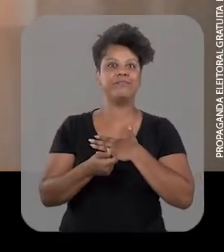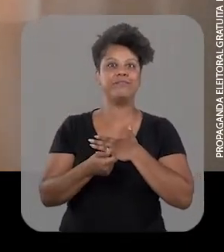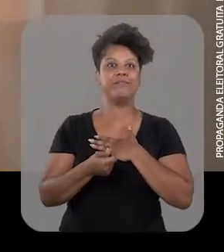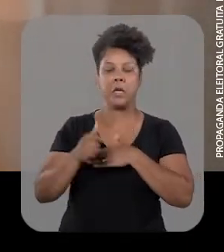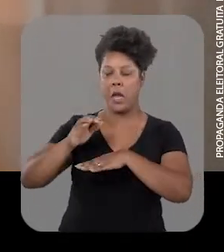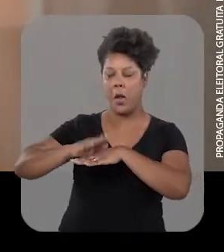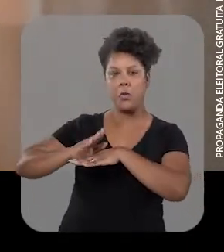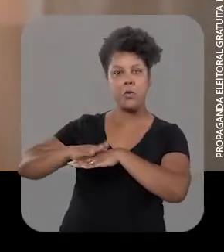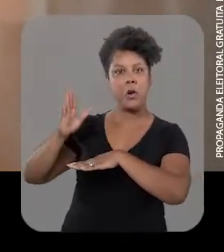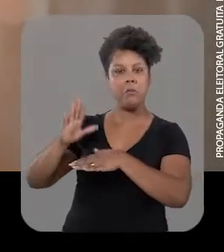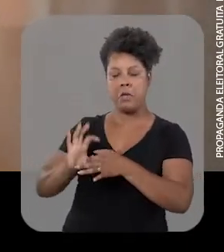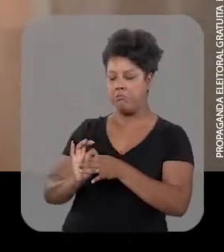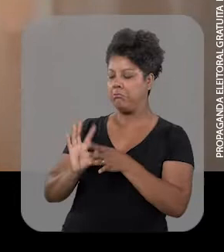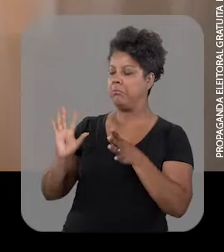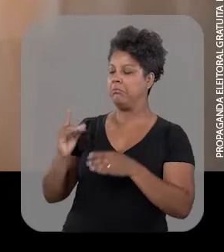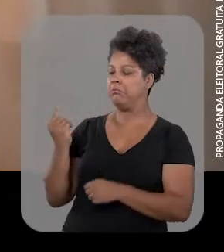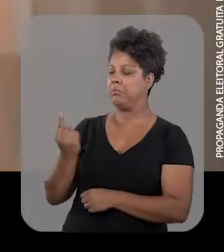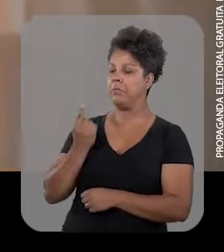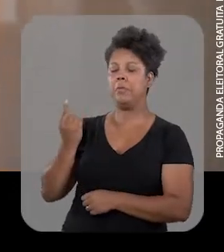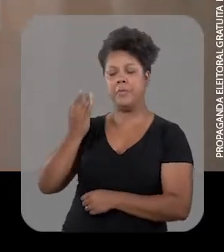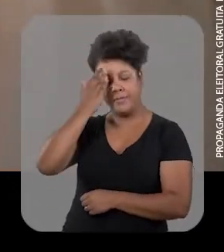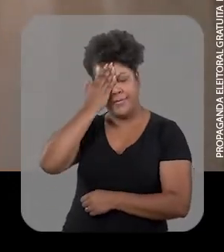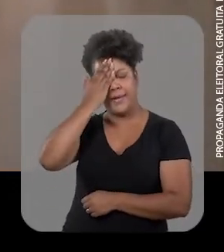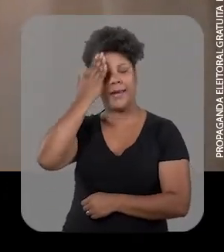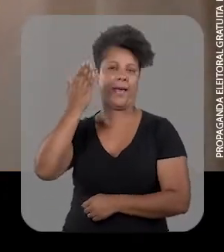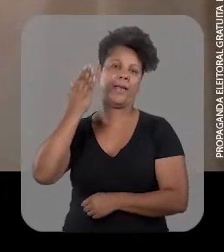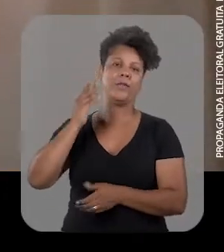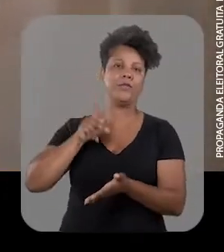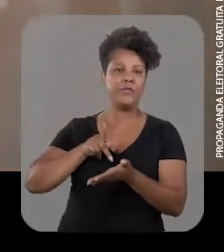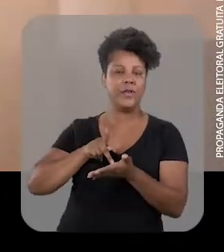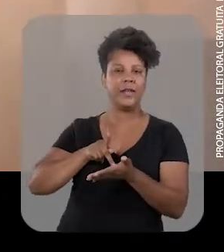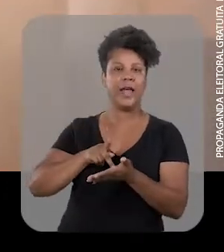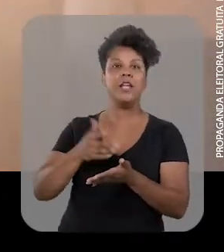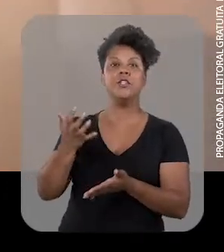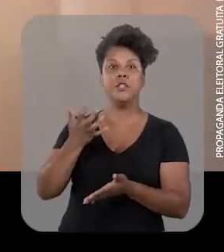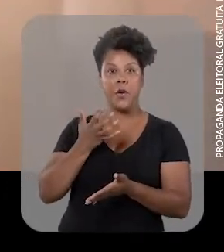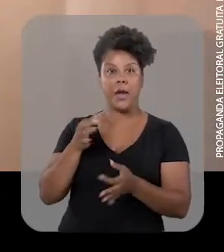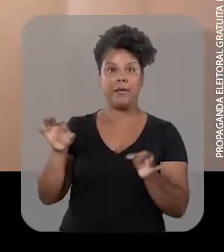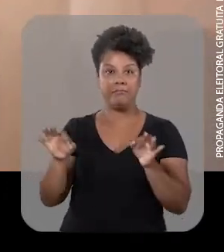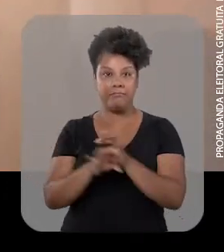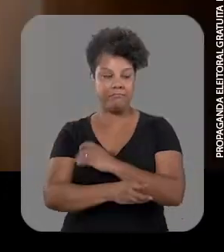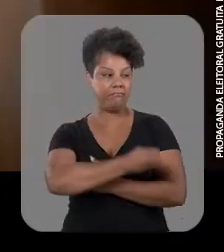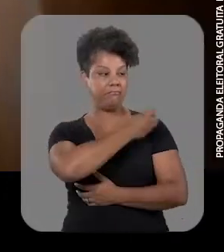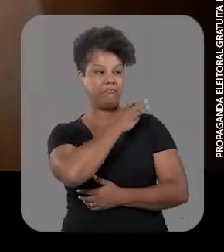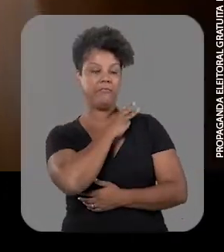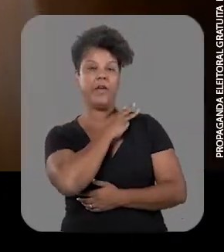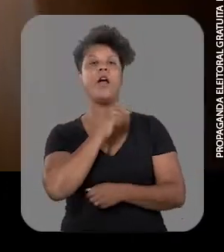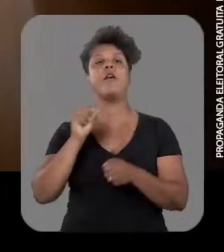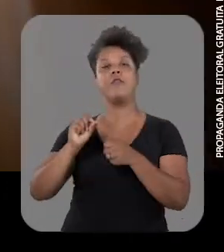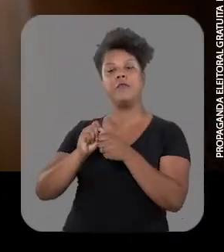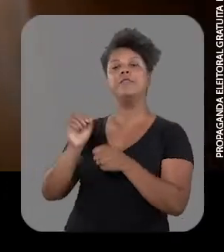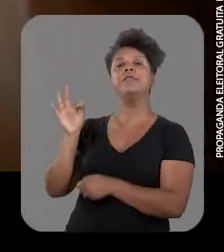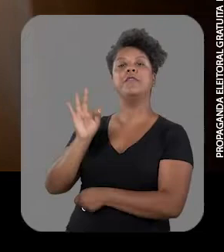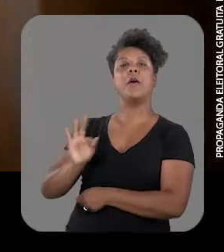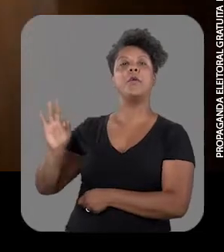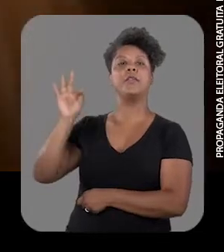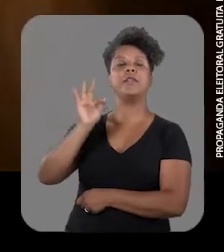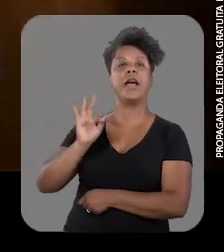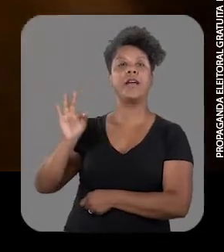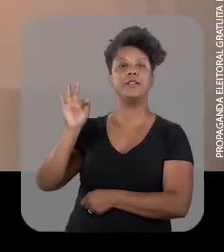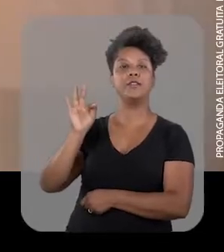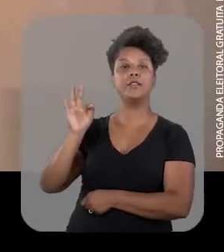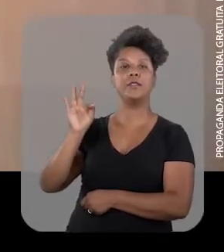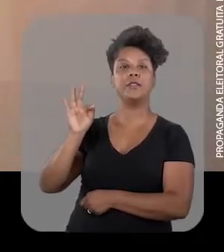mãos. Me deu autonomia e independência, dizer assim que muito obrigado mesmo. Eu pretendo terminar os estudos, né? Fazer faculdade